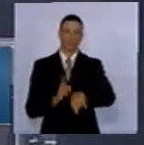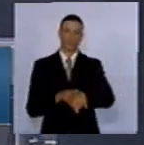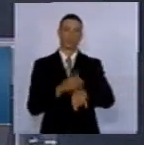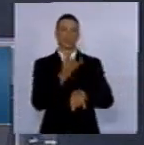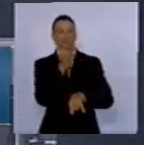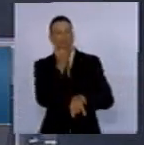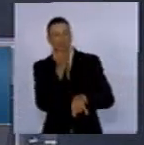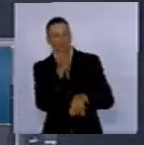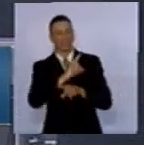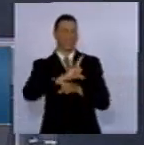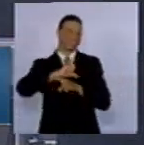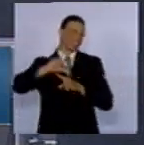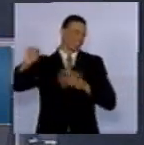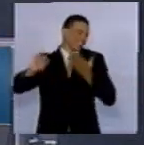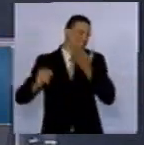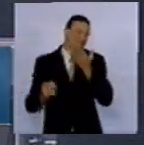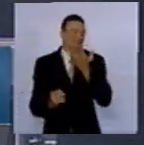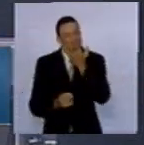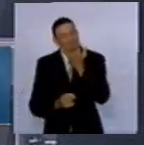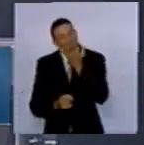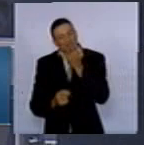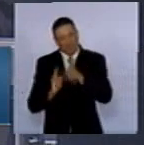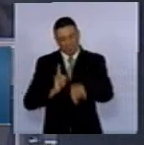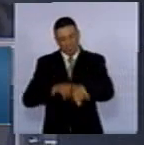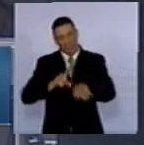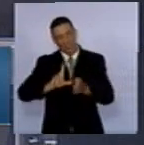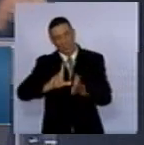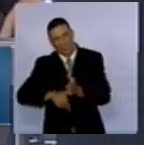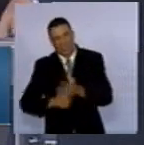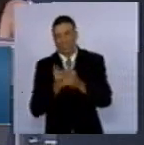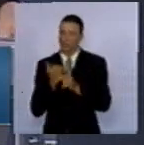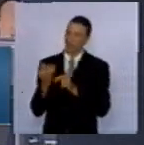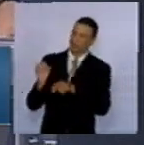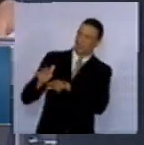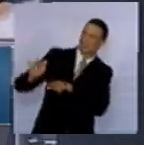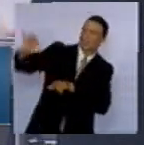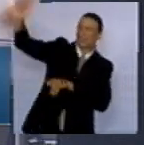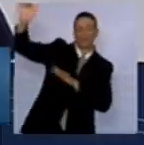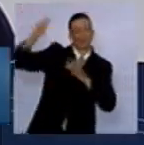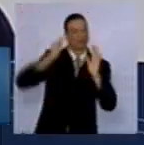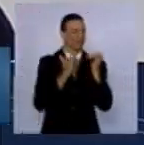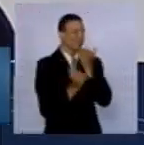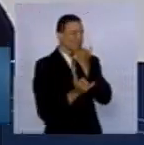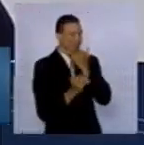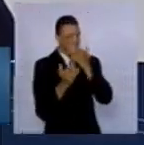que eventualmente me retirar agora eu vou lhe pedir desculpa por causa do avião Muito obrigado